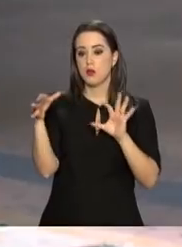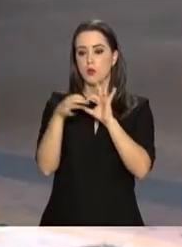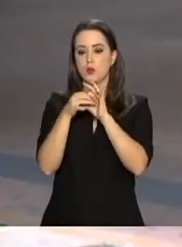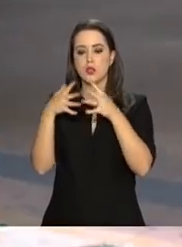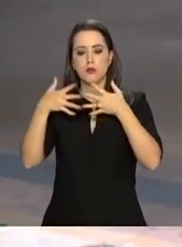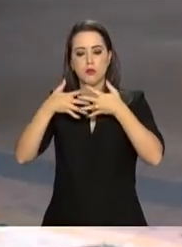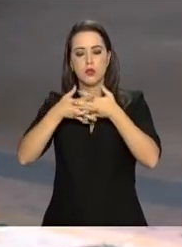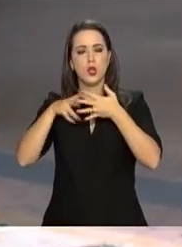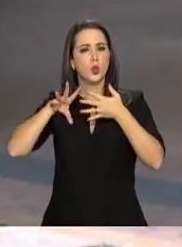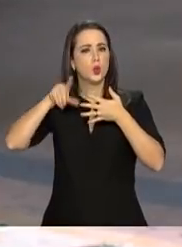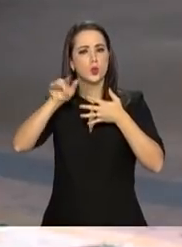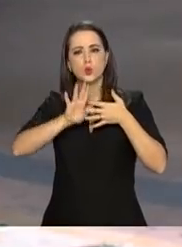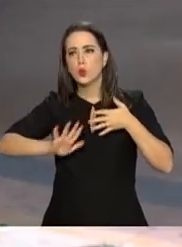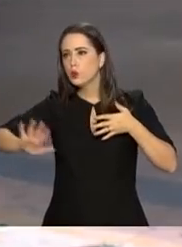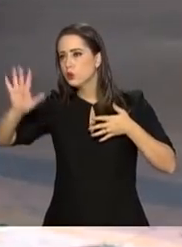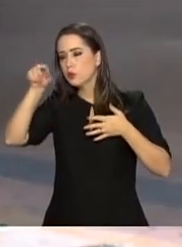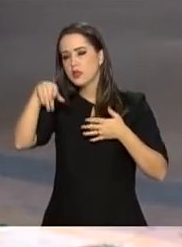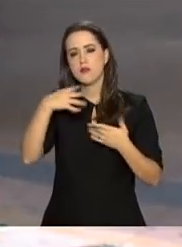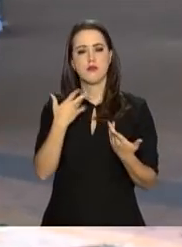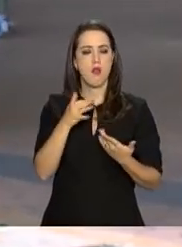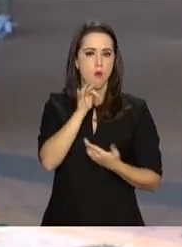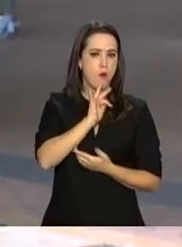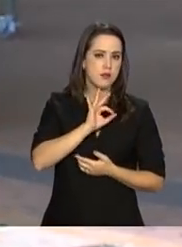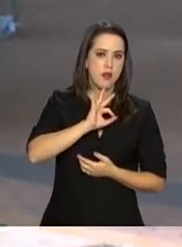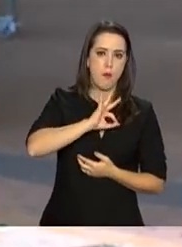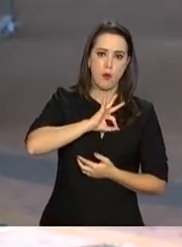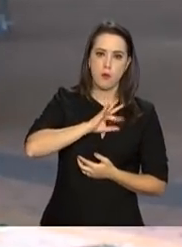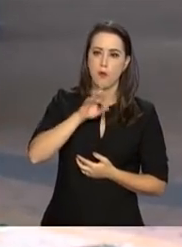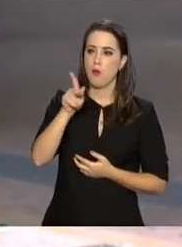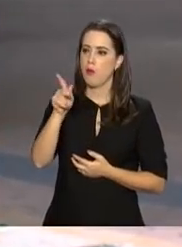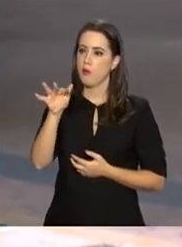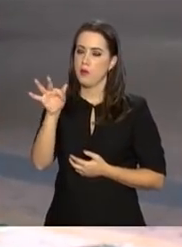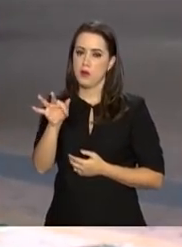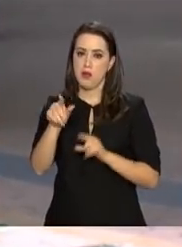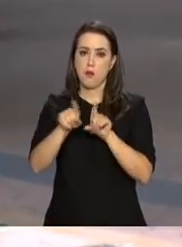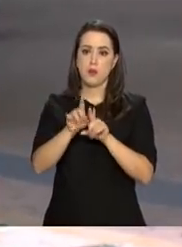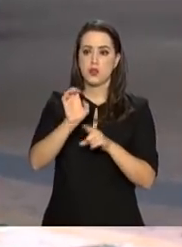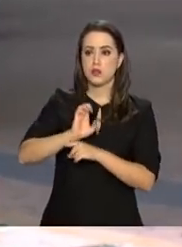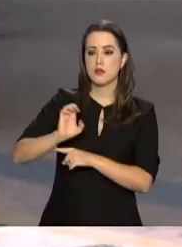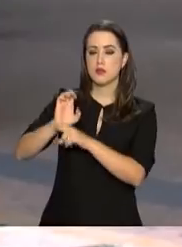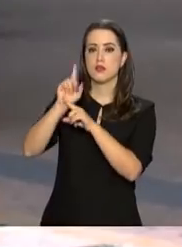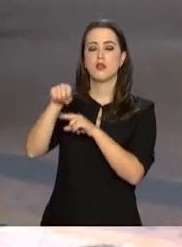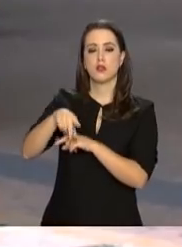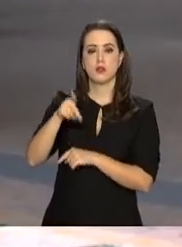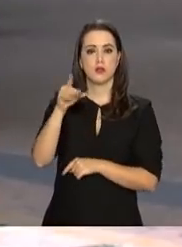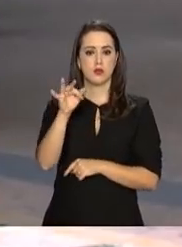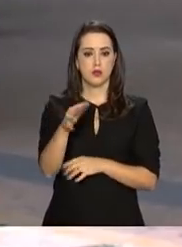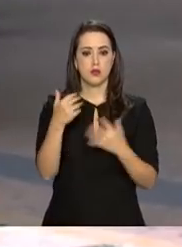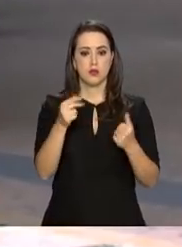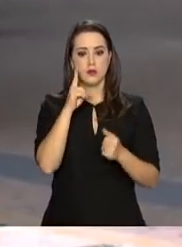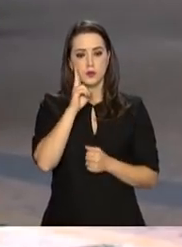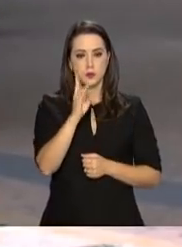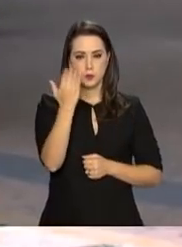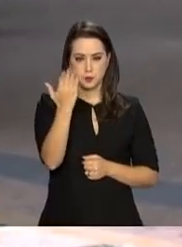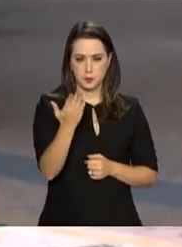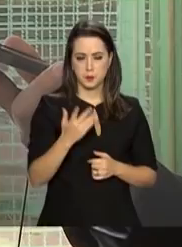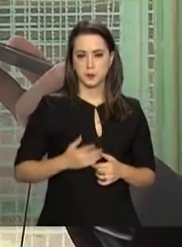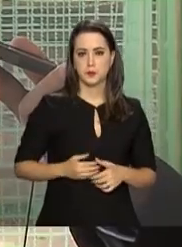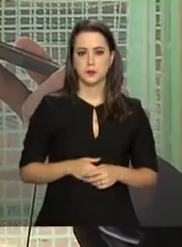em todo o Brasil tanto da polícia Federal como também das polícias estaduais e da polícia aqui do Distrito Federal Vamos